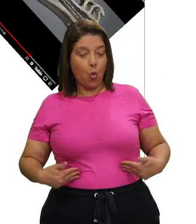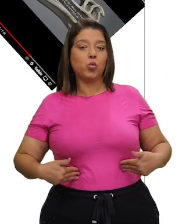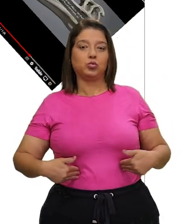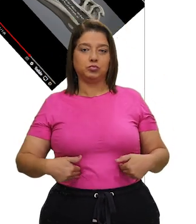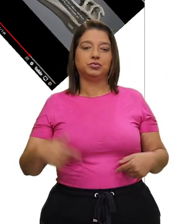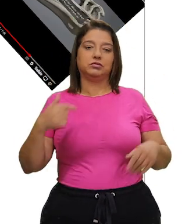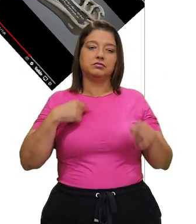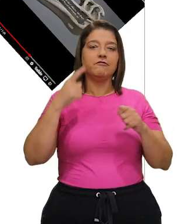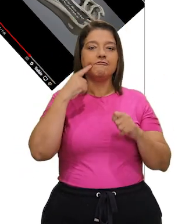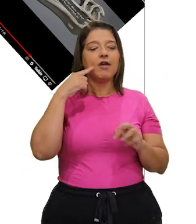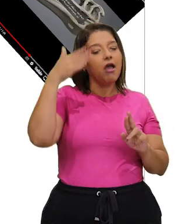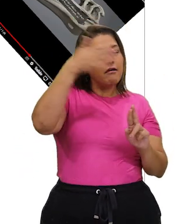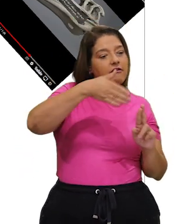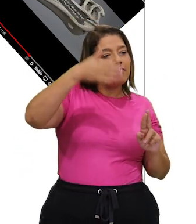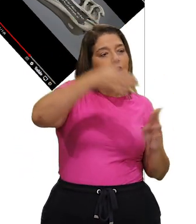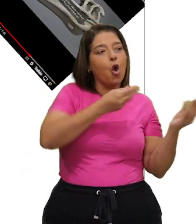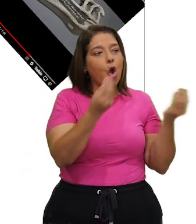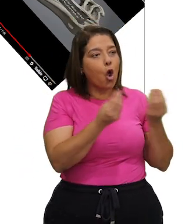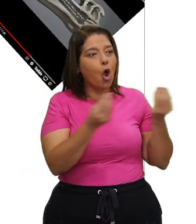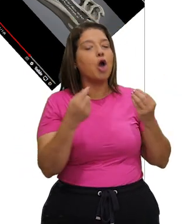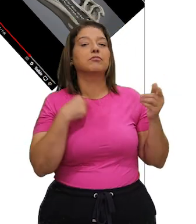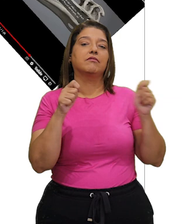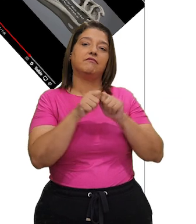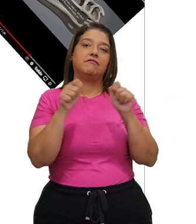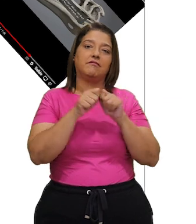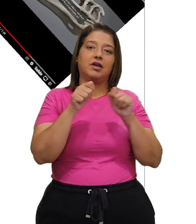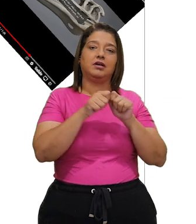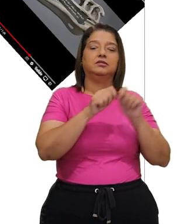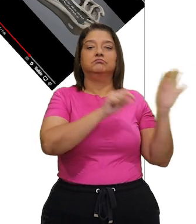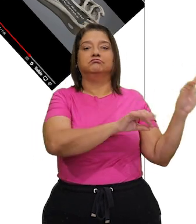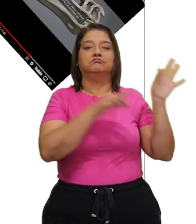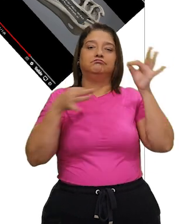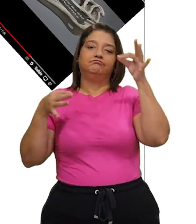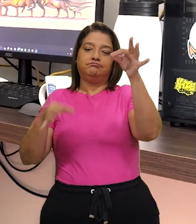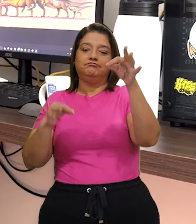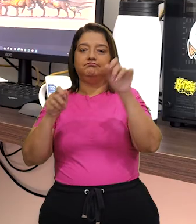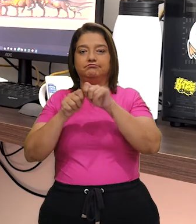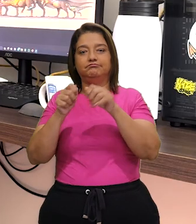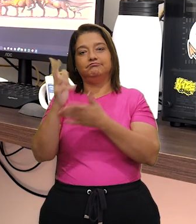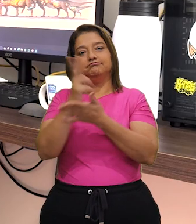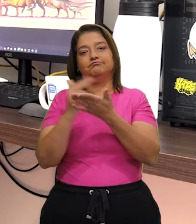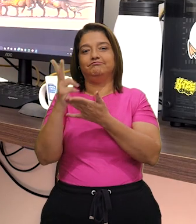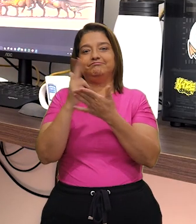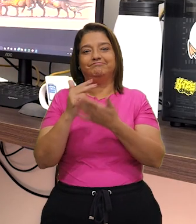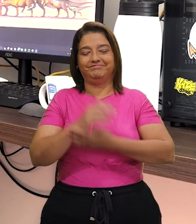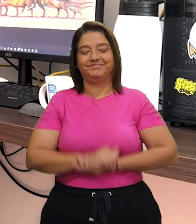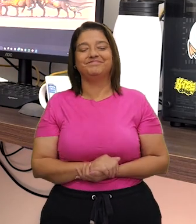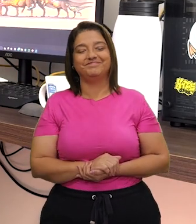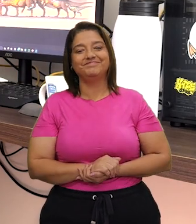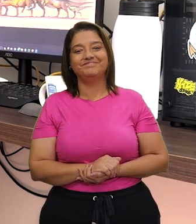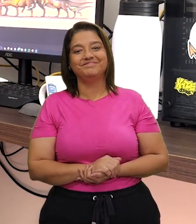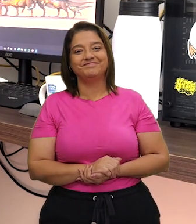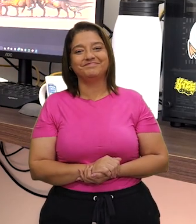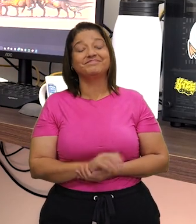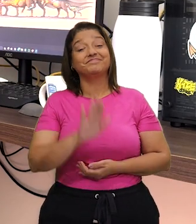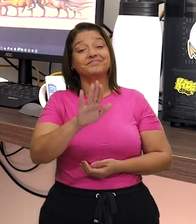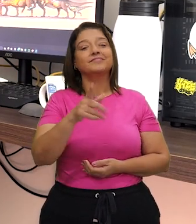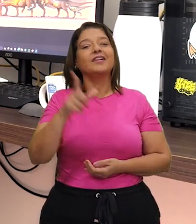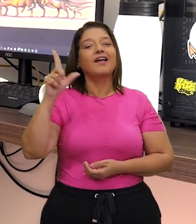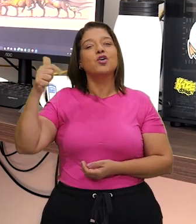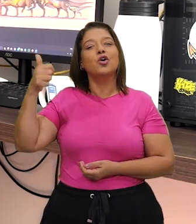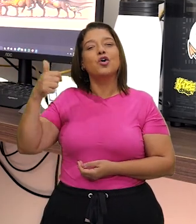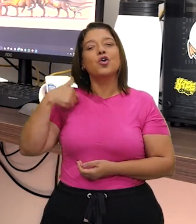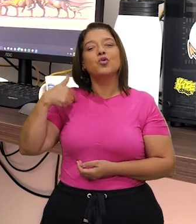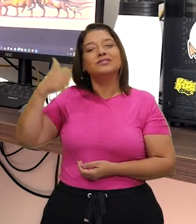peguei uma referência do esqueleto da musculatura desenhei por cima e cor é bem como Eu mencionei no início eh eu